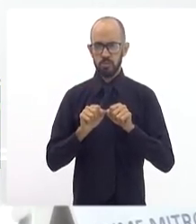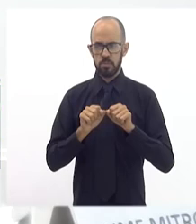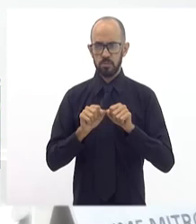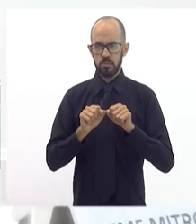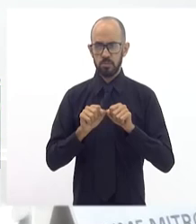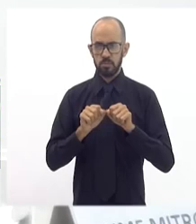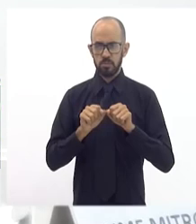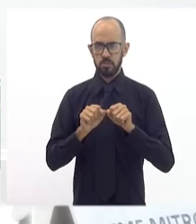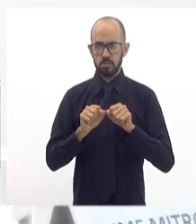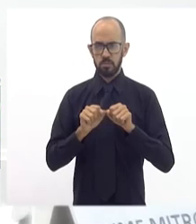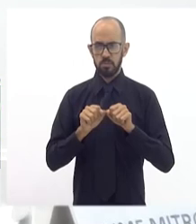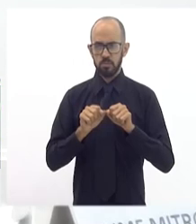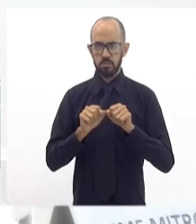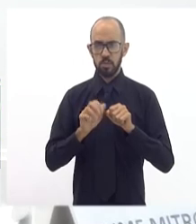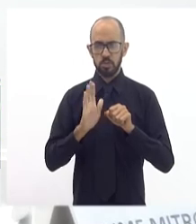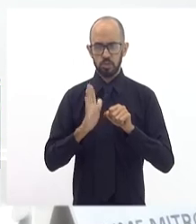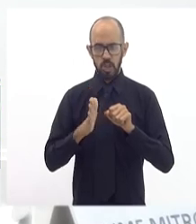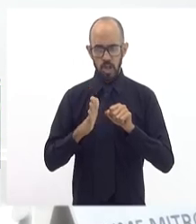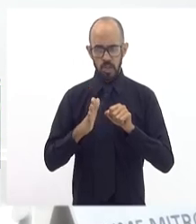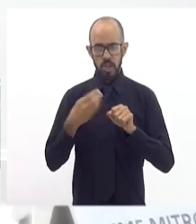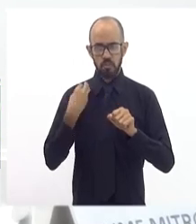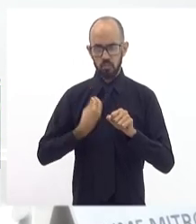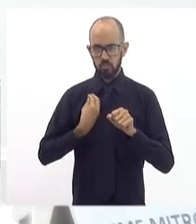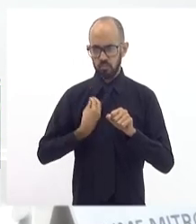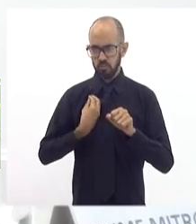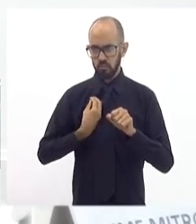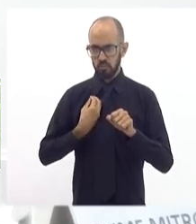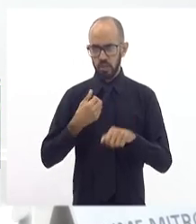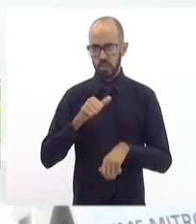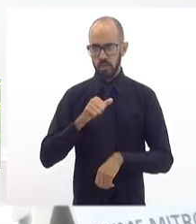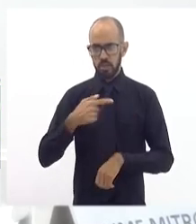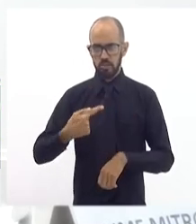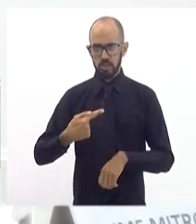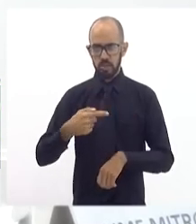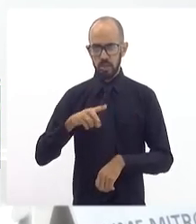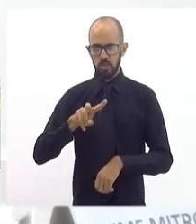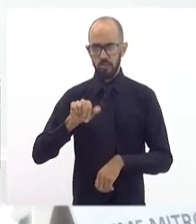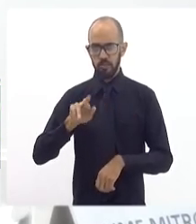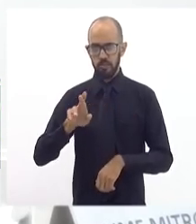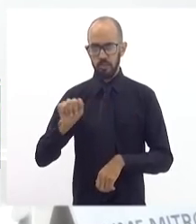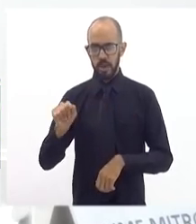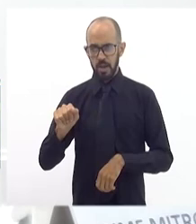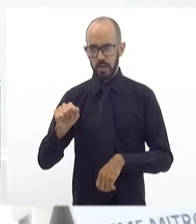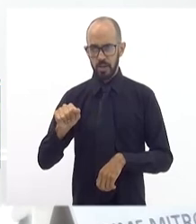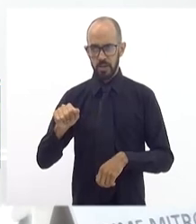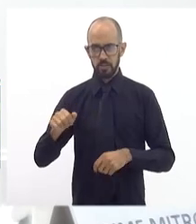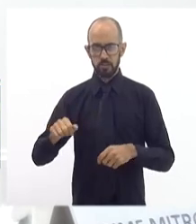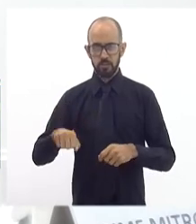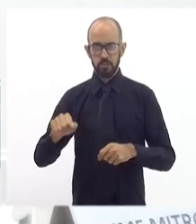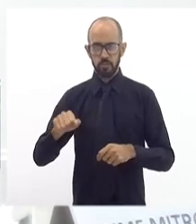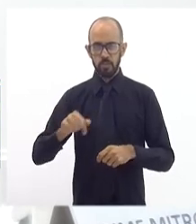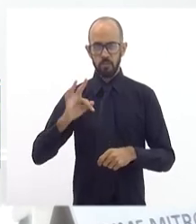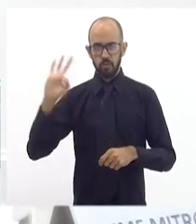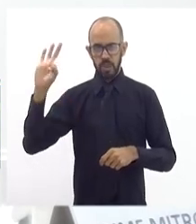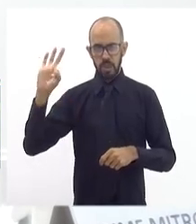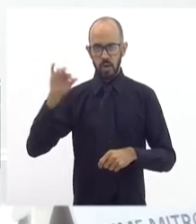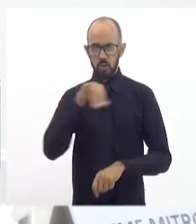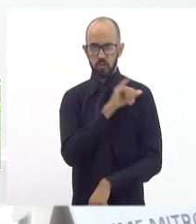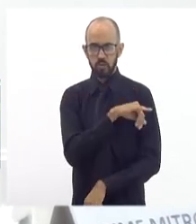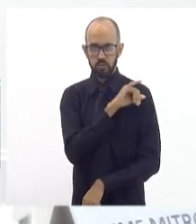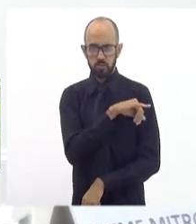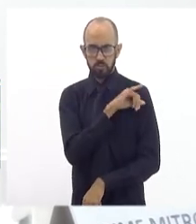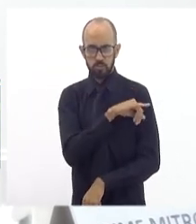nessa ação que já está em trâmite perante a 17ª vara federal do Rio de Janeiro ainda pendente de apreciação